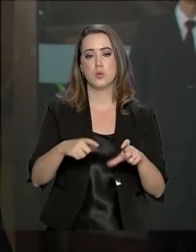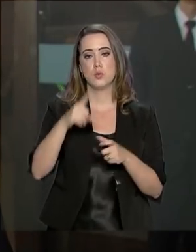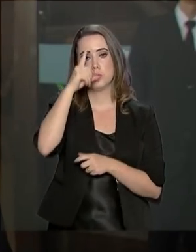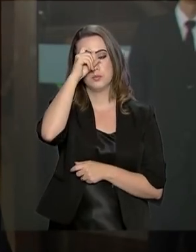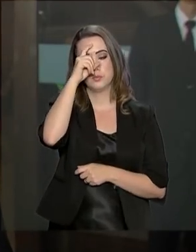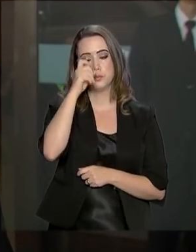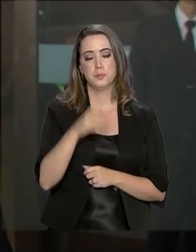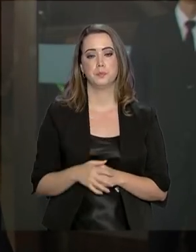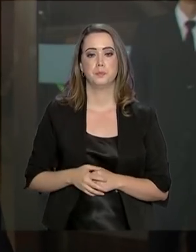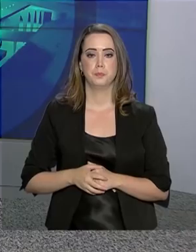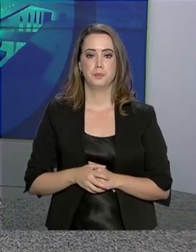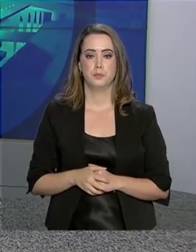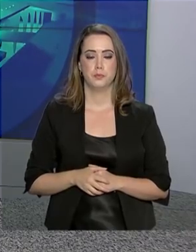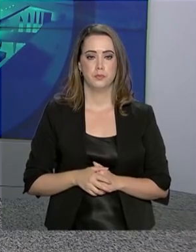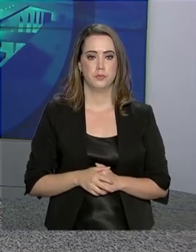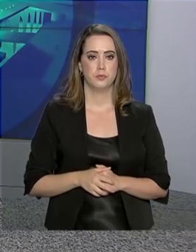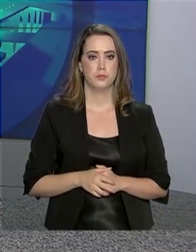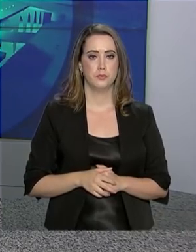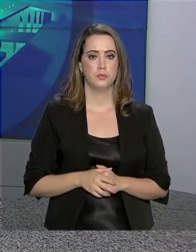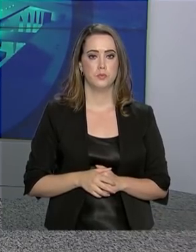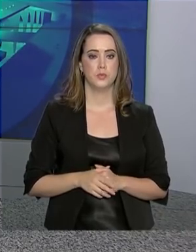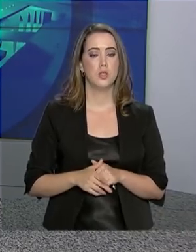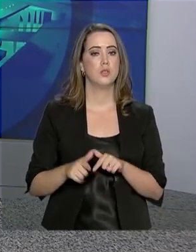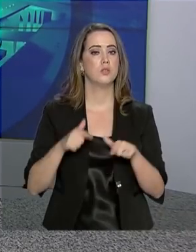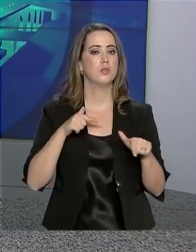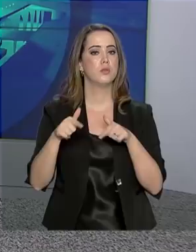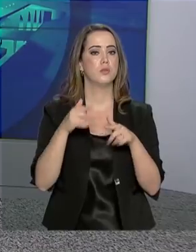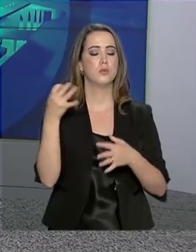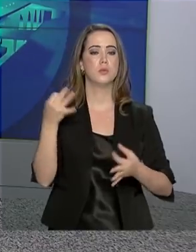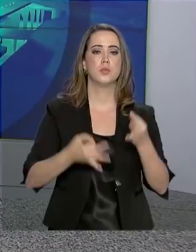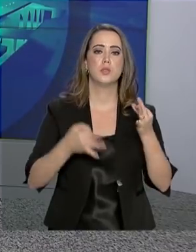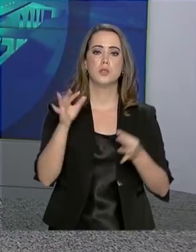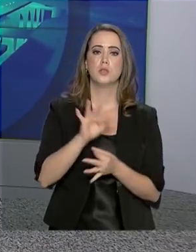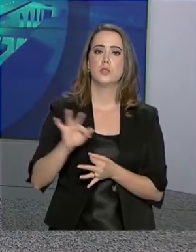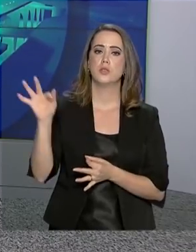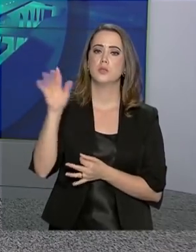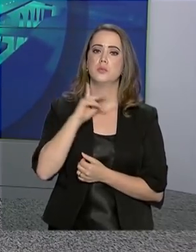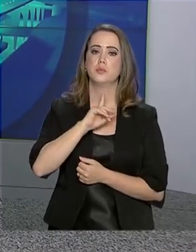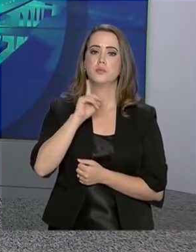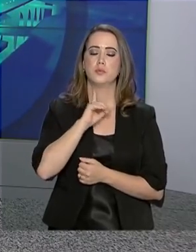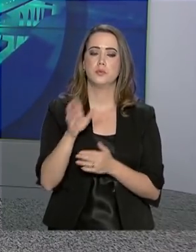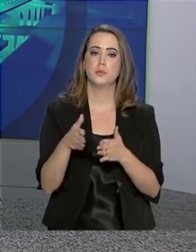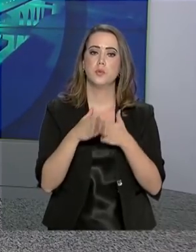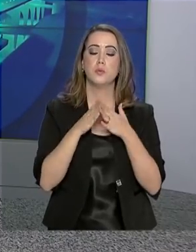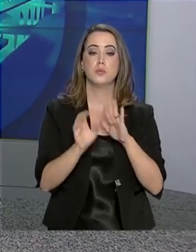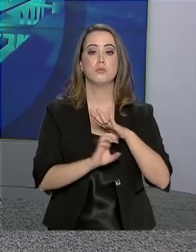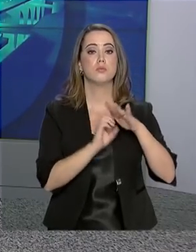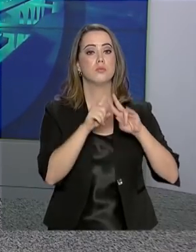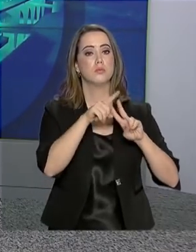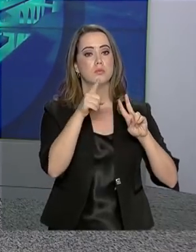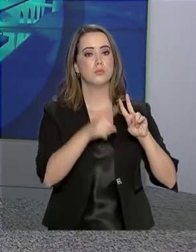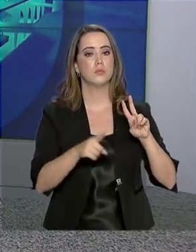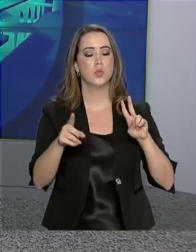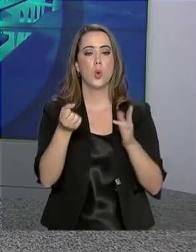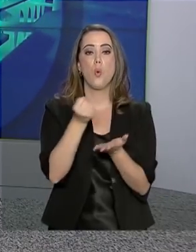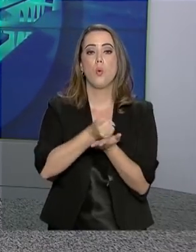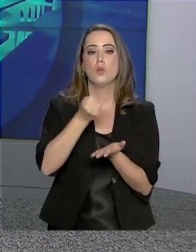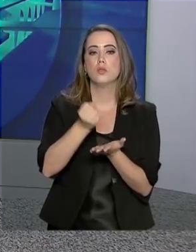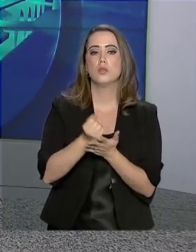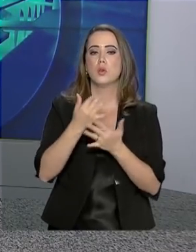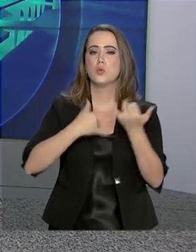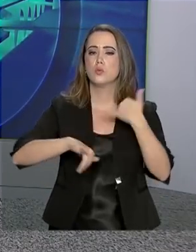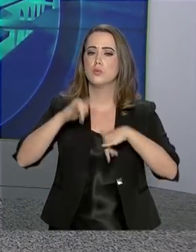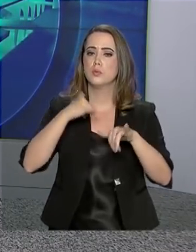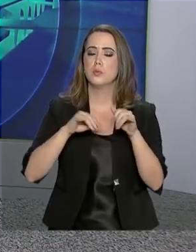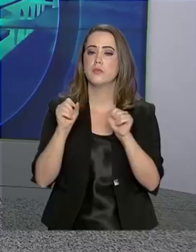Paulo Ricardo Ferraz ação na justiça federal de Belo Horizonte solicita que a empresa Vale contrate um